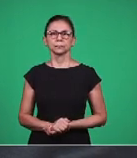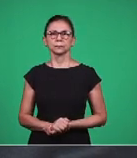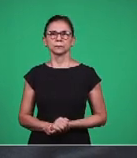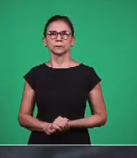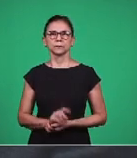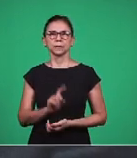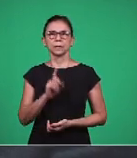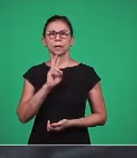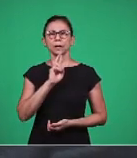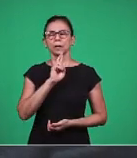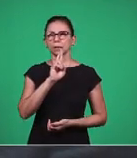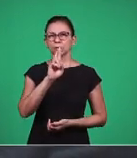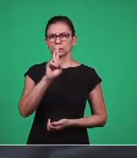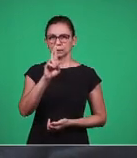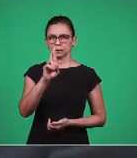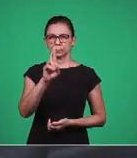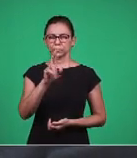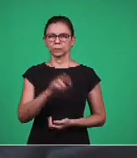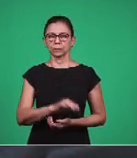resposta